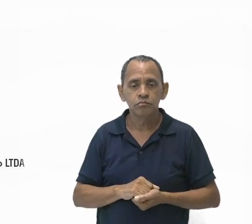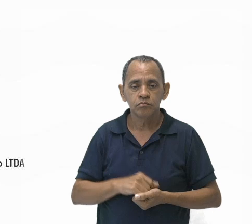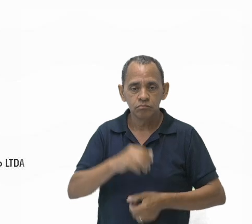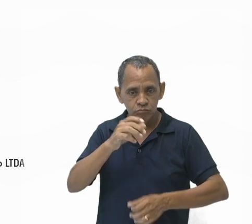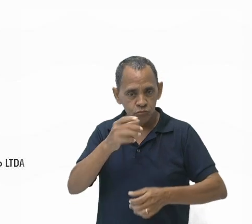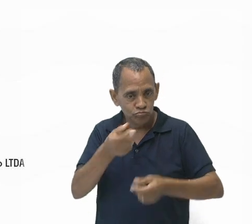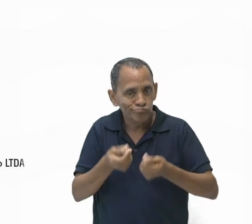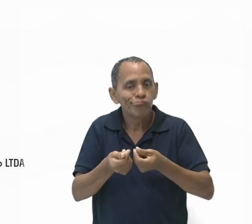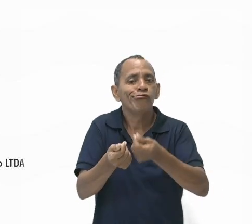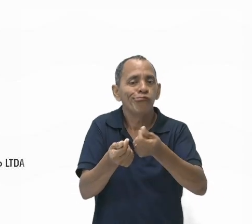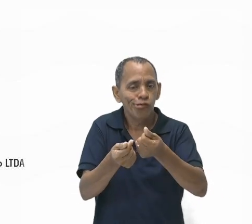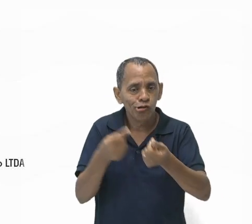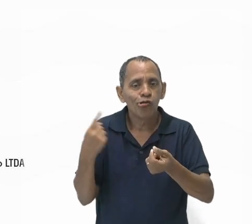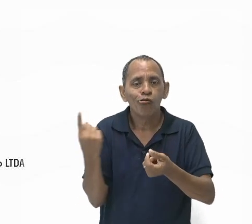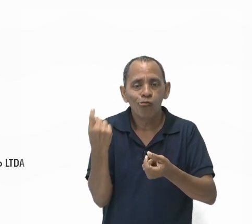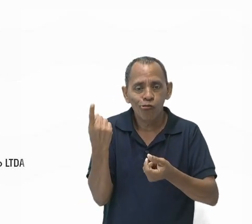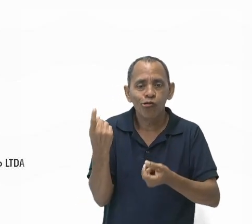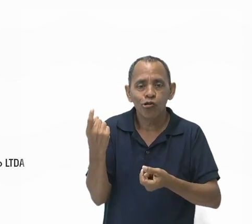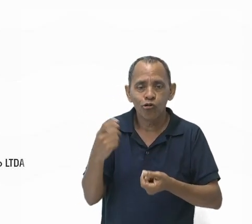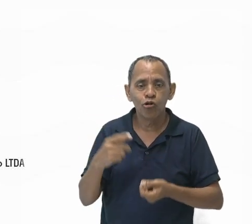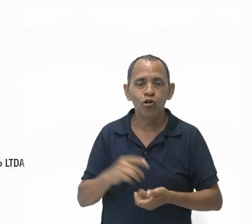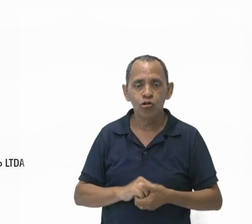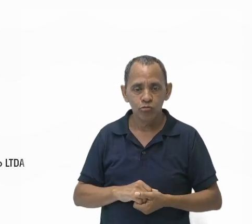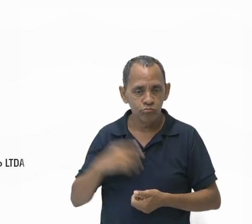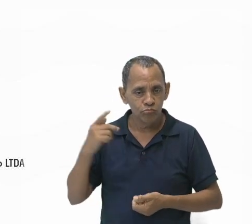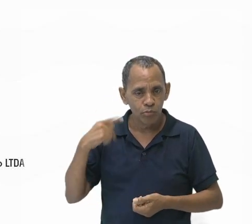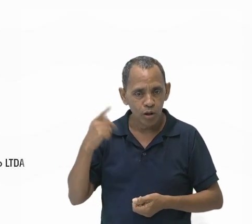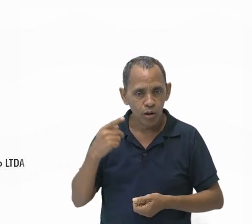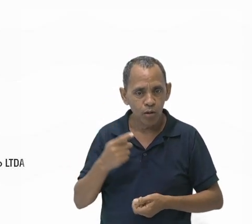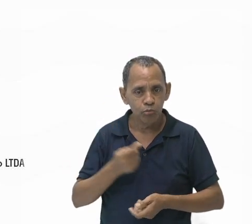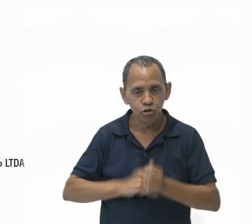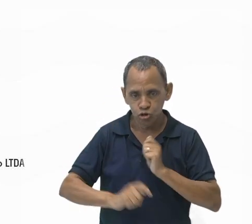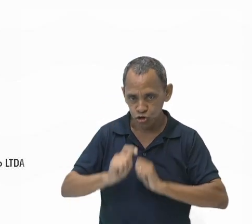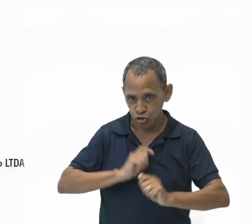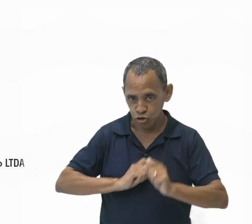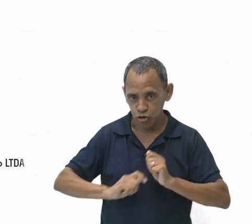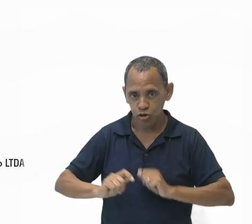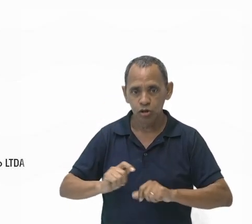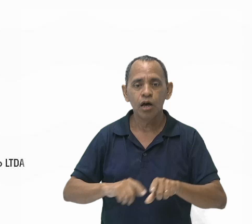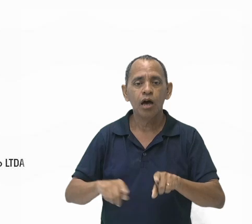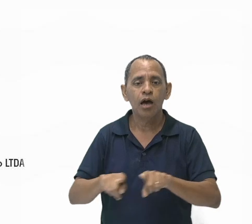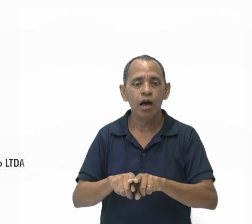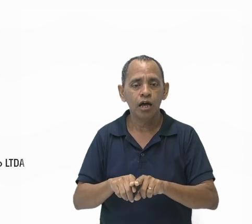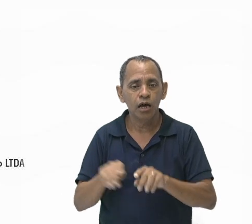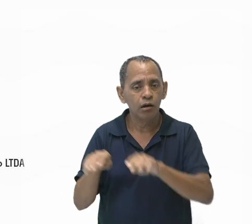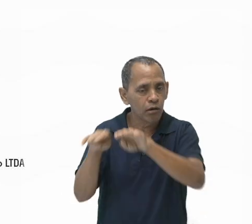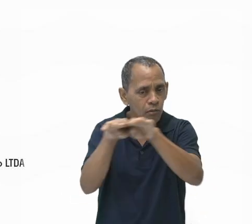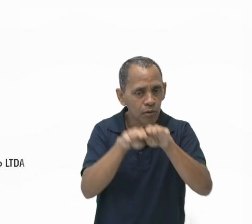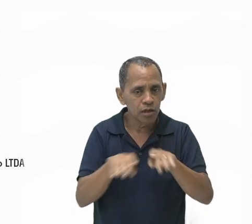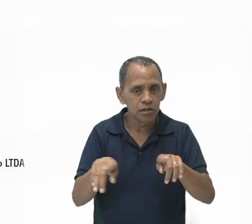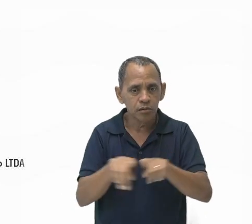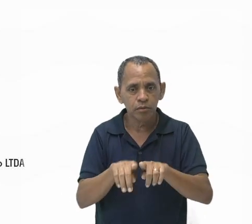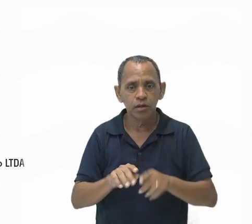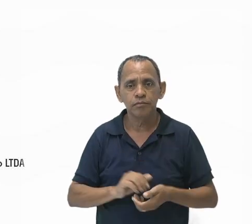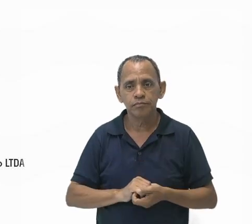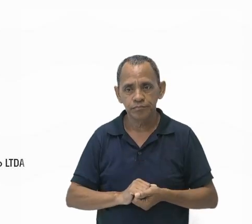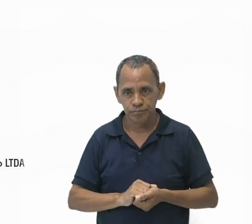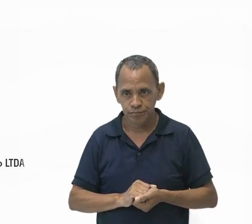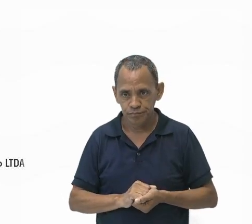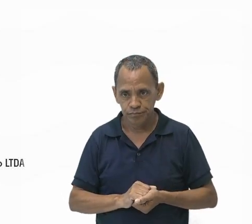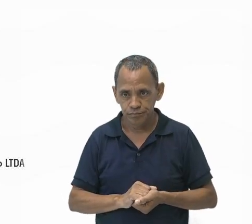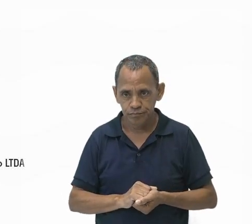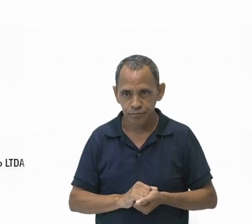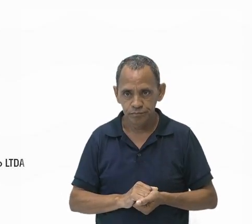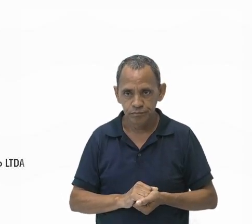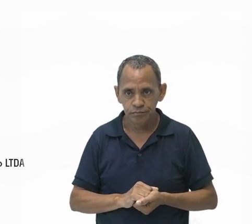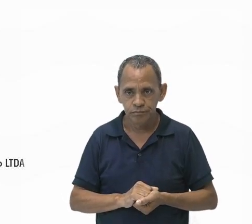uma moeda única para o bloco econômico, com uma política monetária mais integrada, certo? Bem, a partir desse momento eu